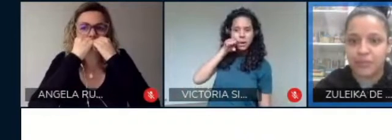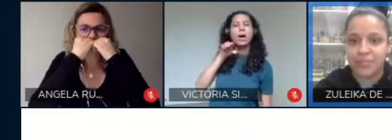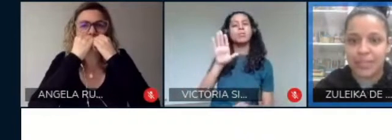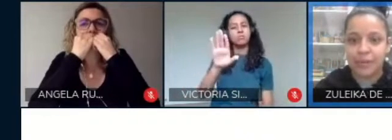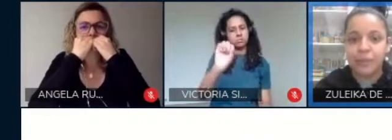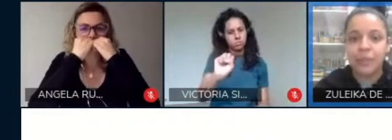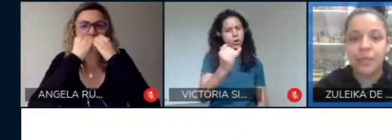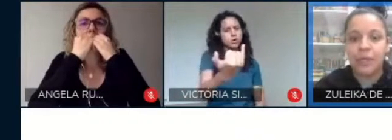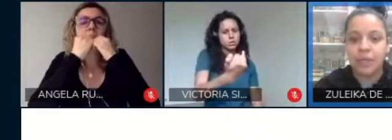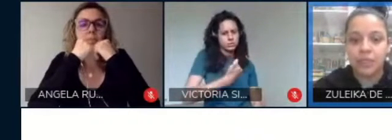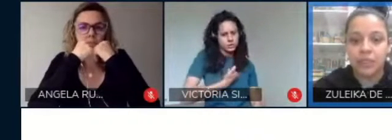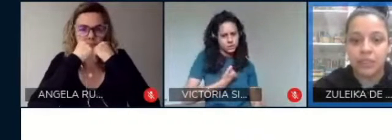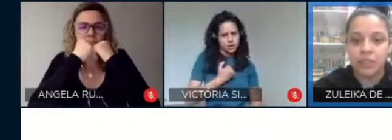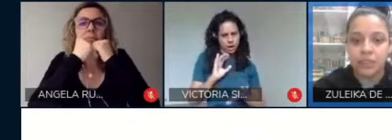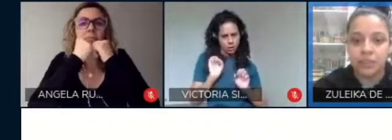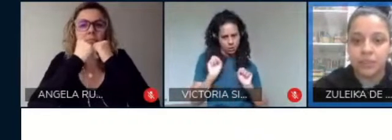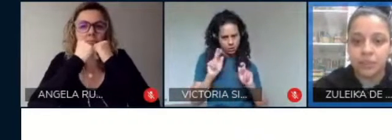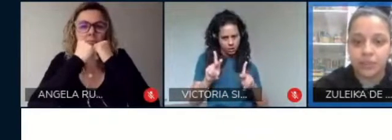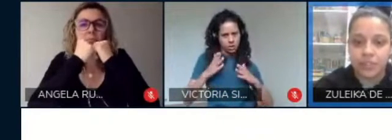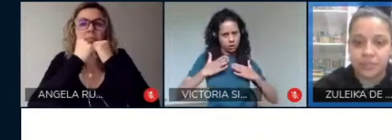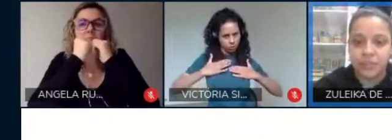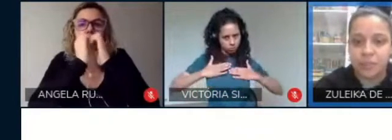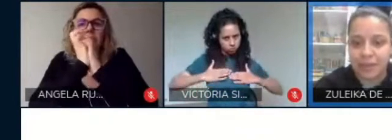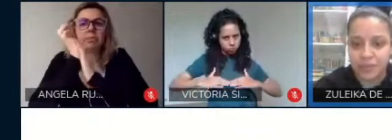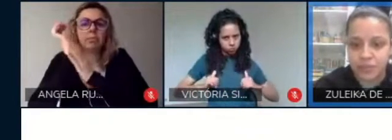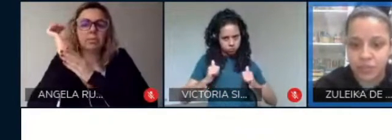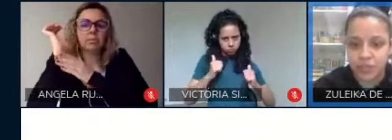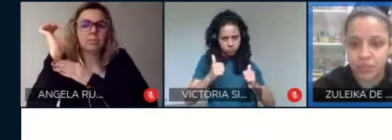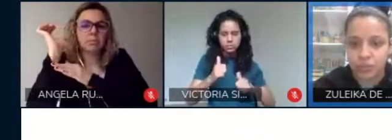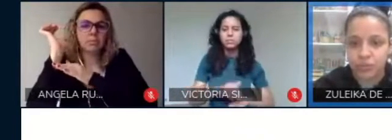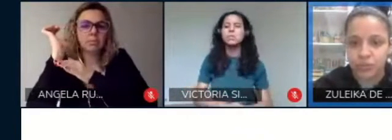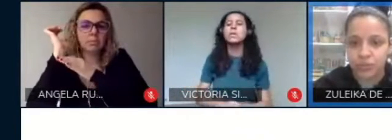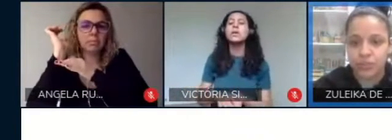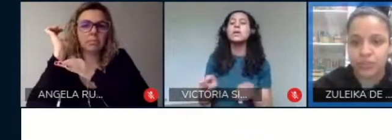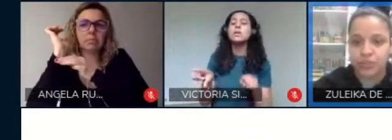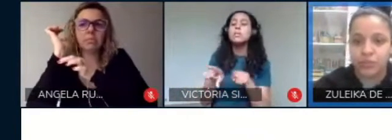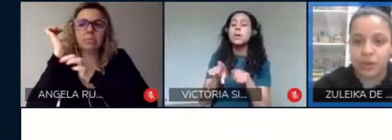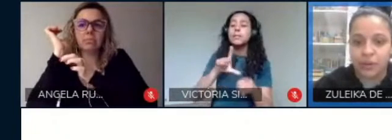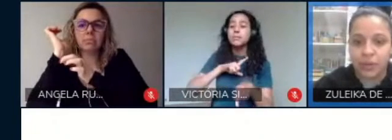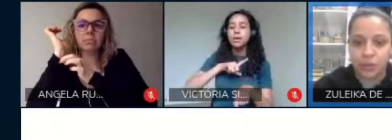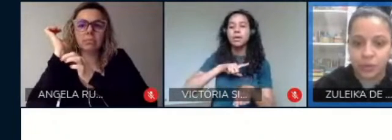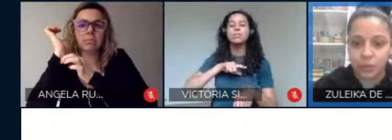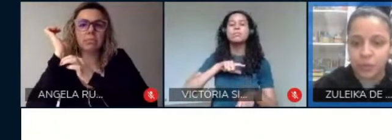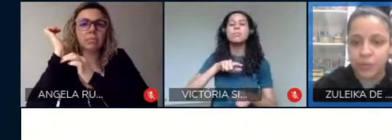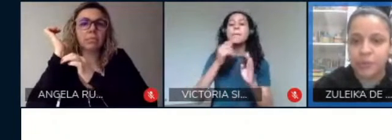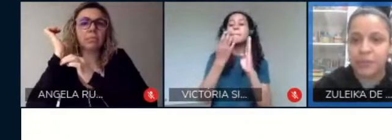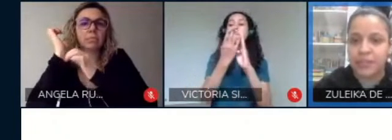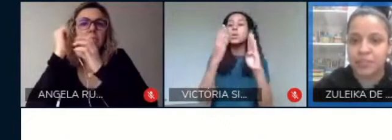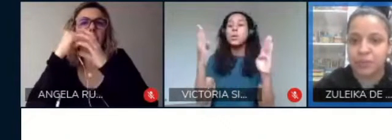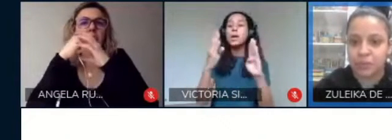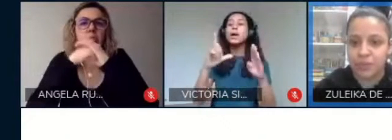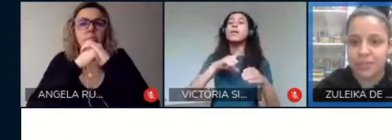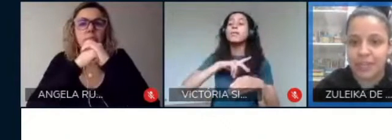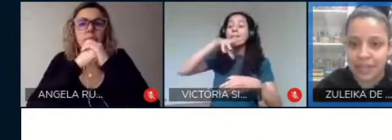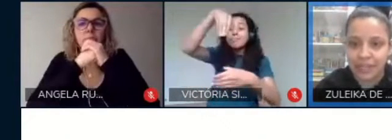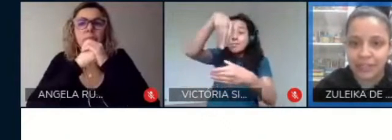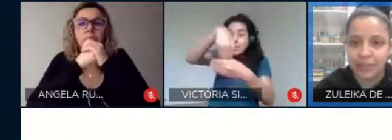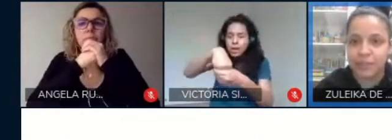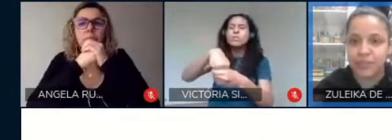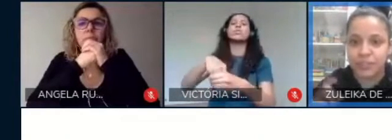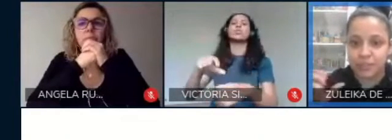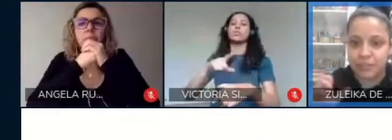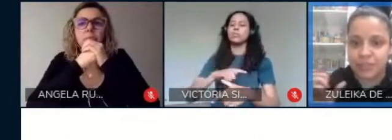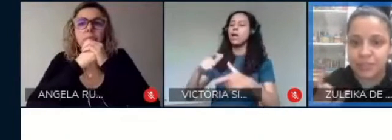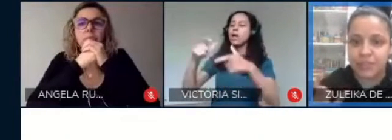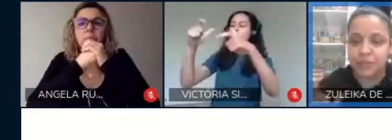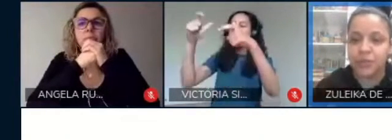Vocês podem me avisar. Nós temos espaços de estudo individual e em grupo, empréstimo domiciliar,